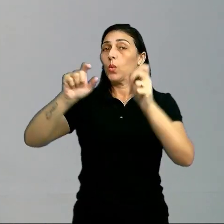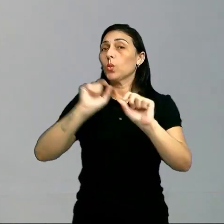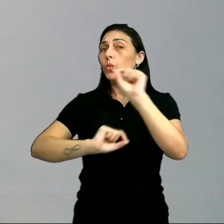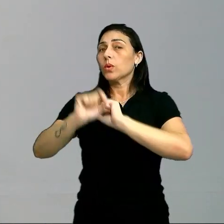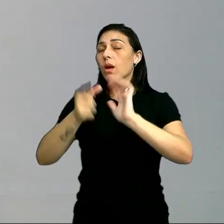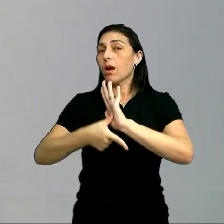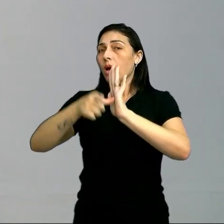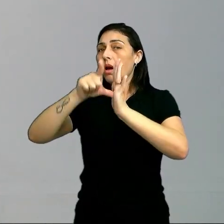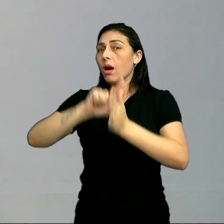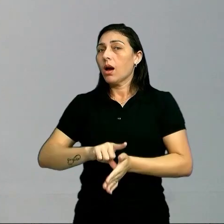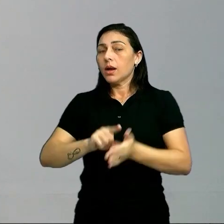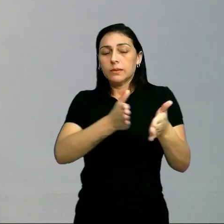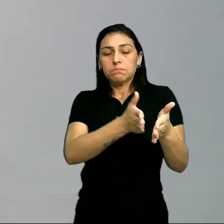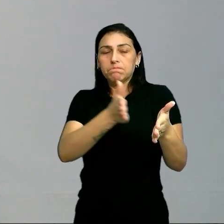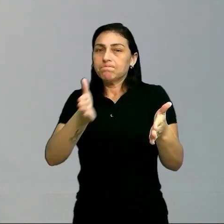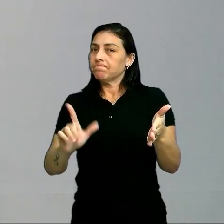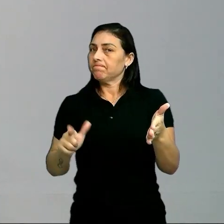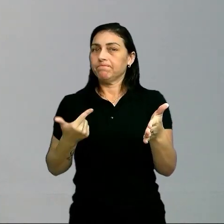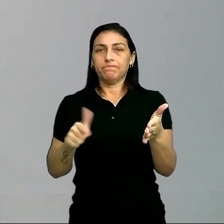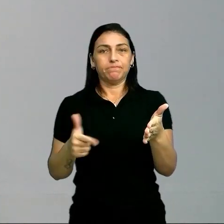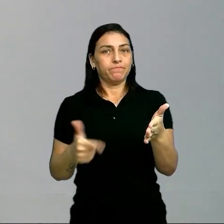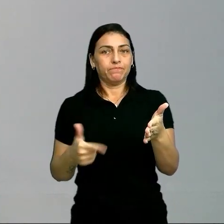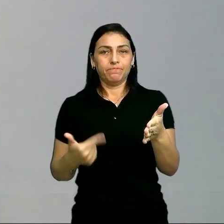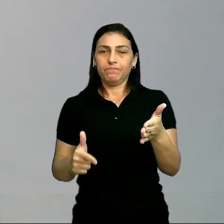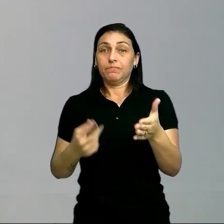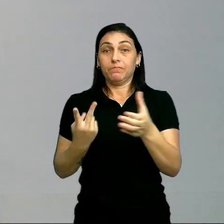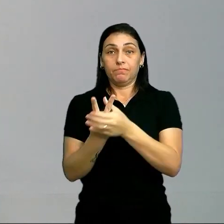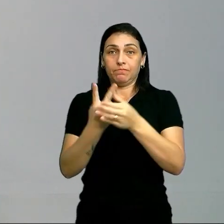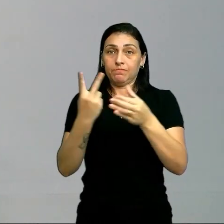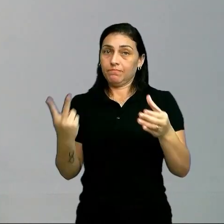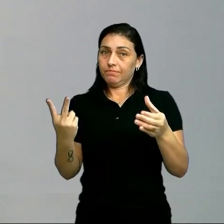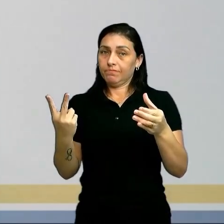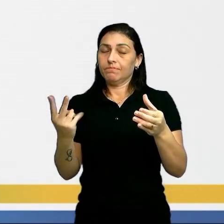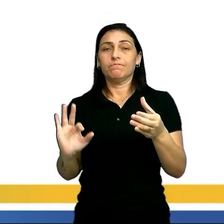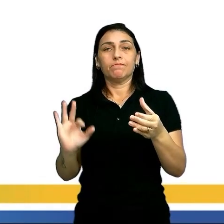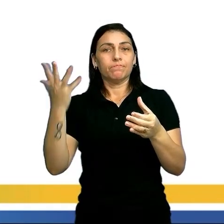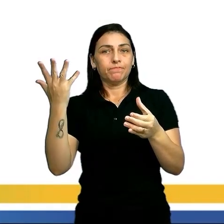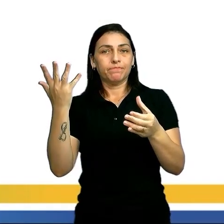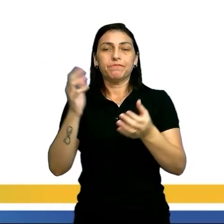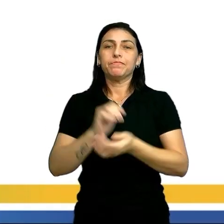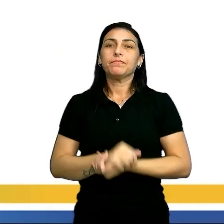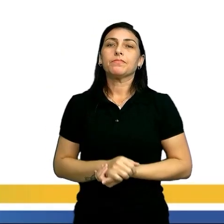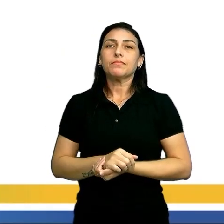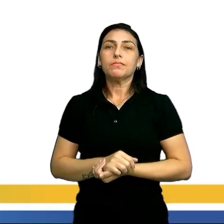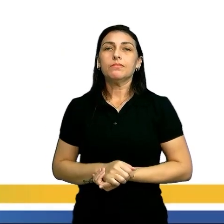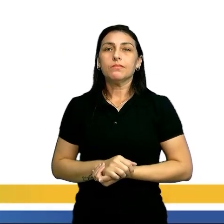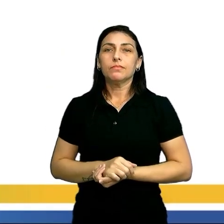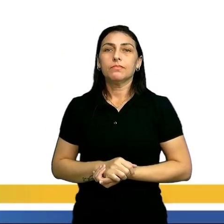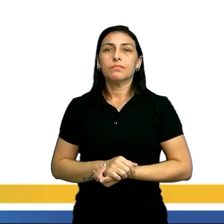que antes desses períodos, antes dessas vanguardas, isso não era possível.